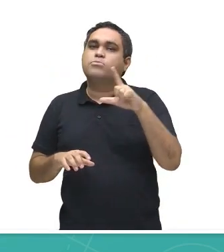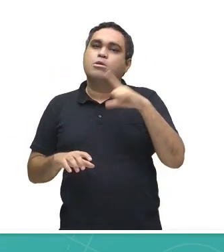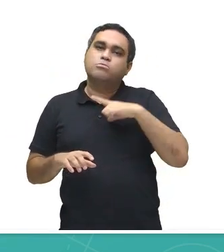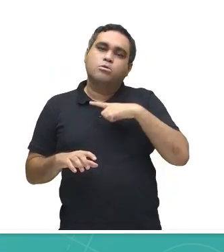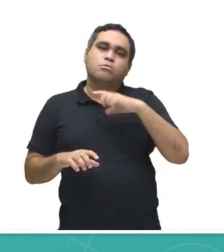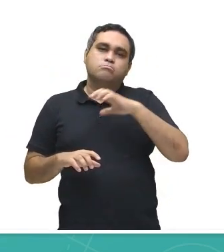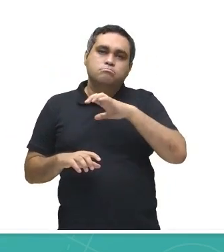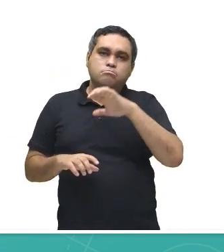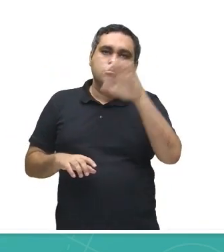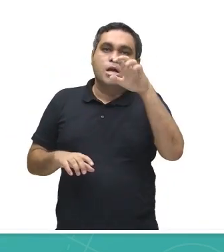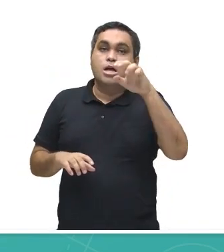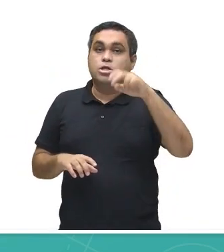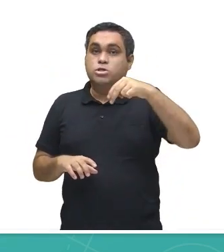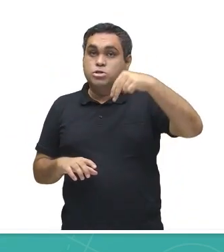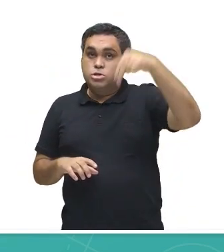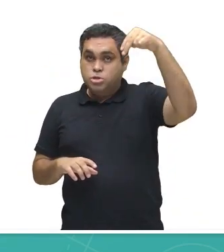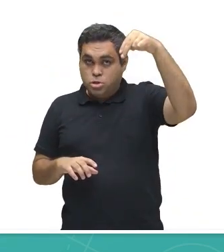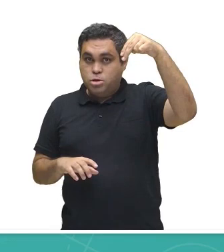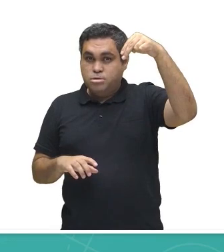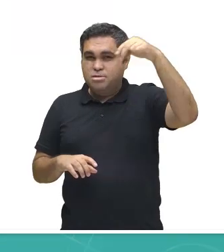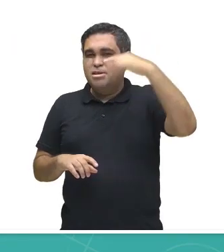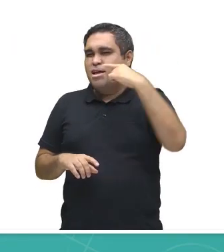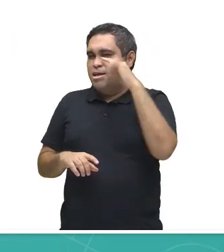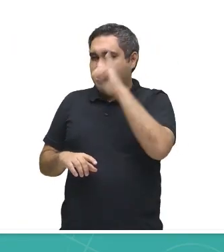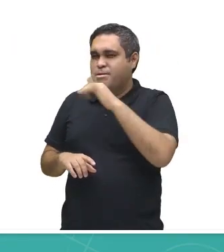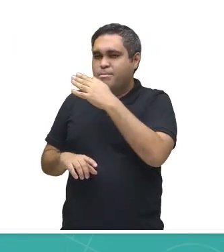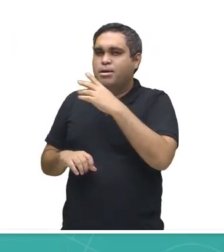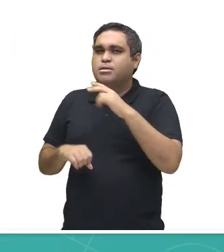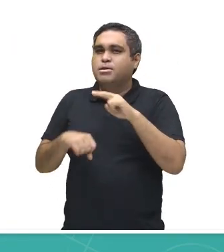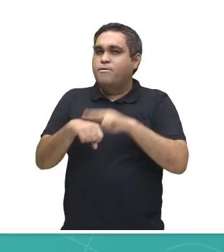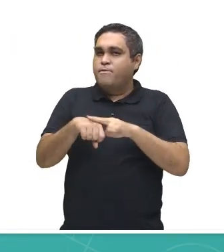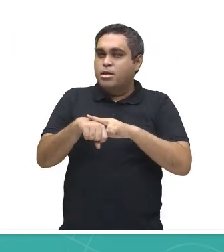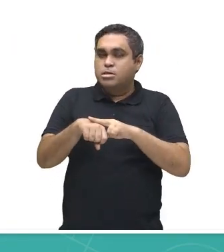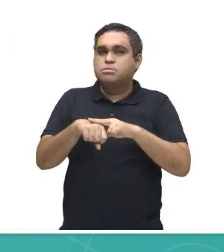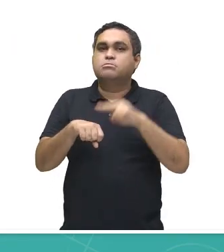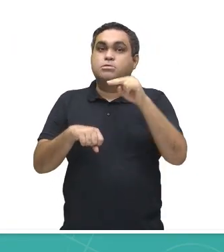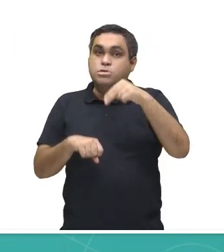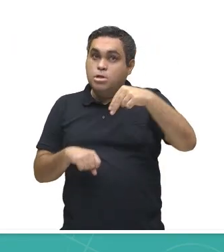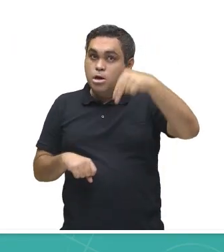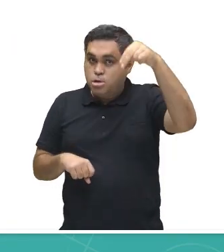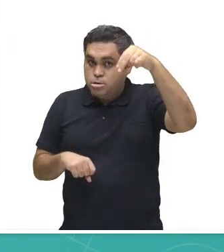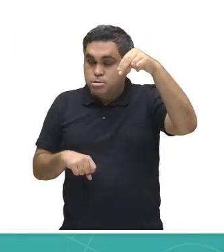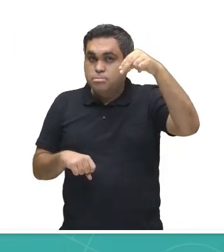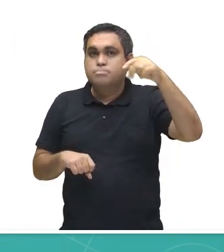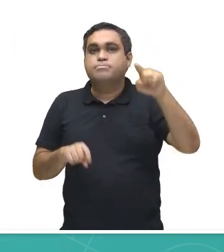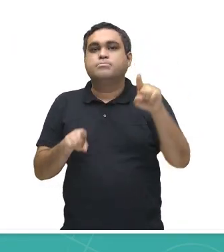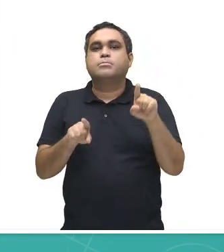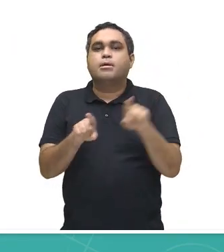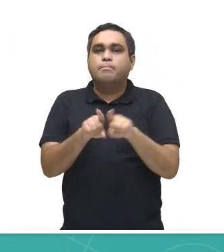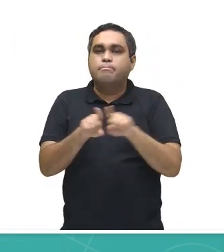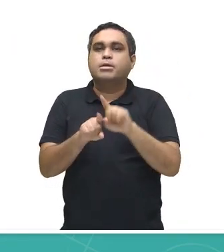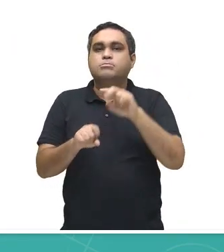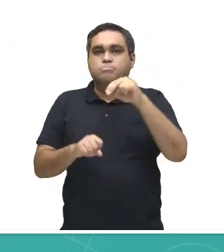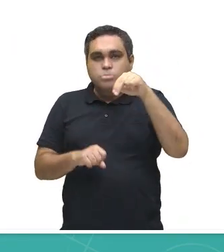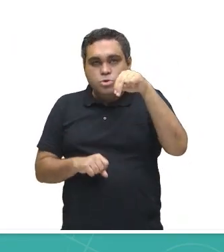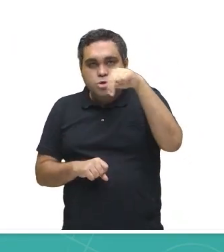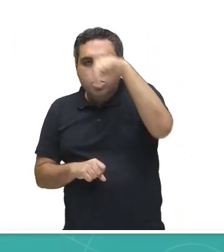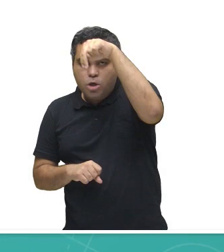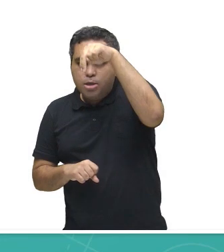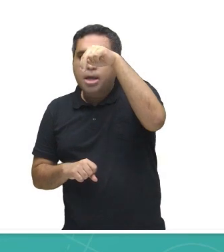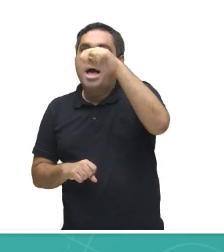está em verde aí do mapa, que vocês podem observar. Nós teremos aí a região nordeste, que está